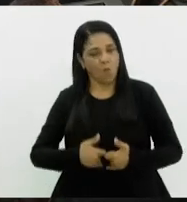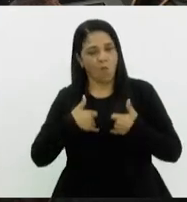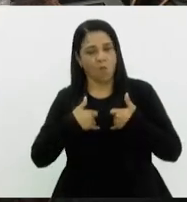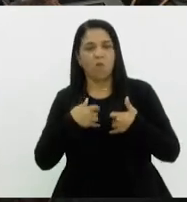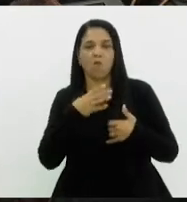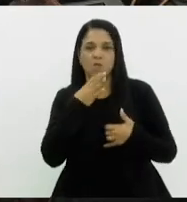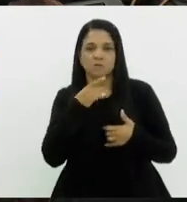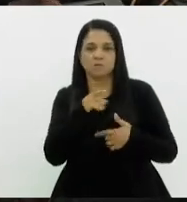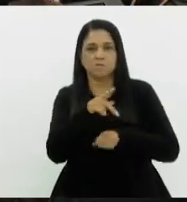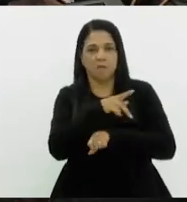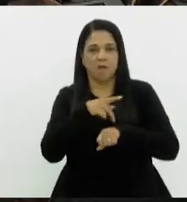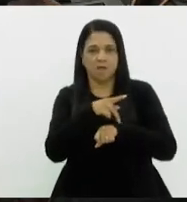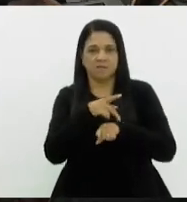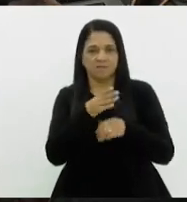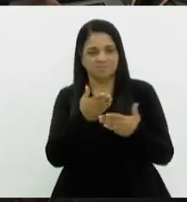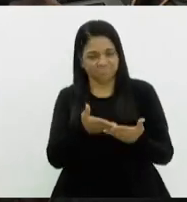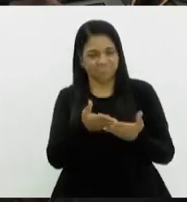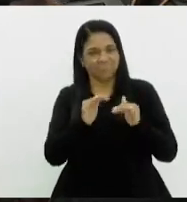Excelência.